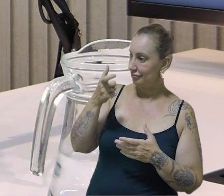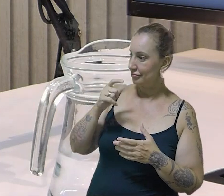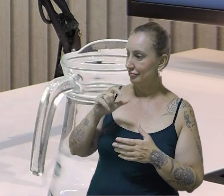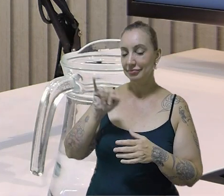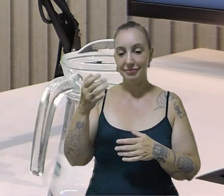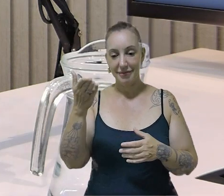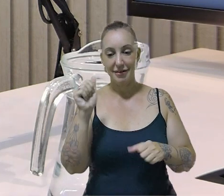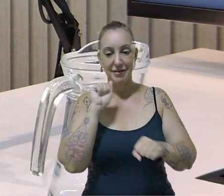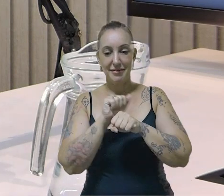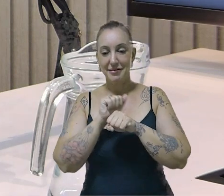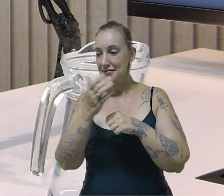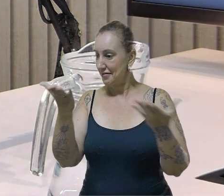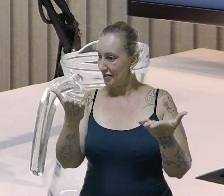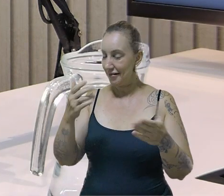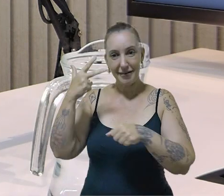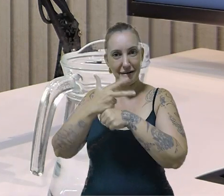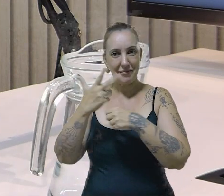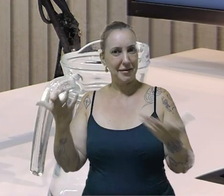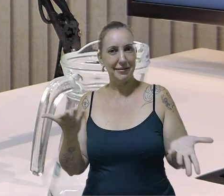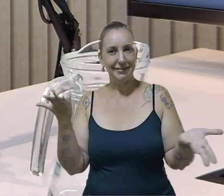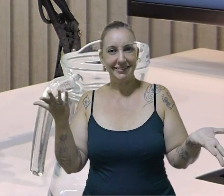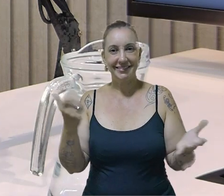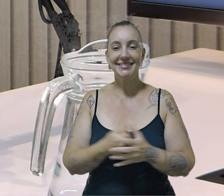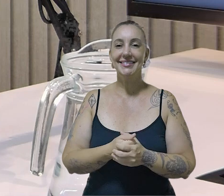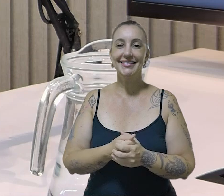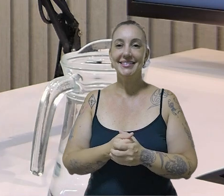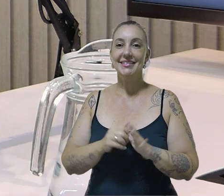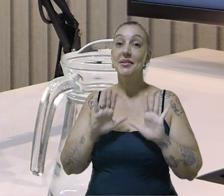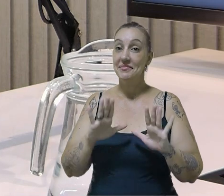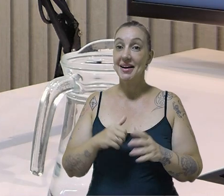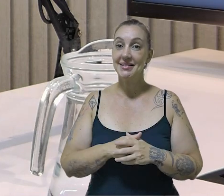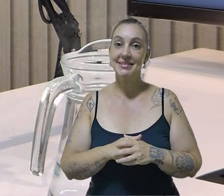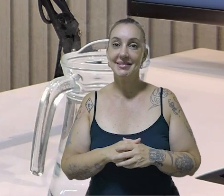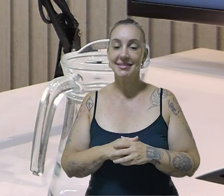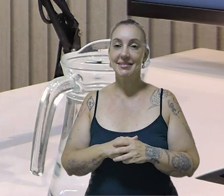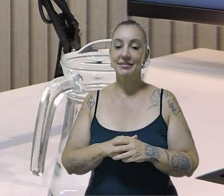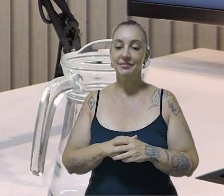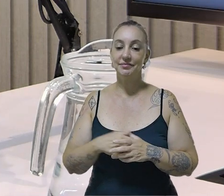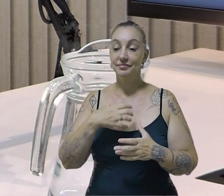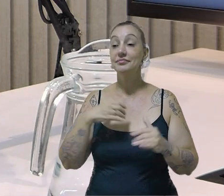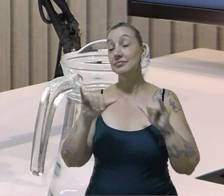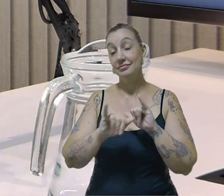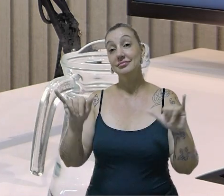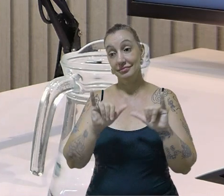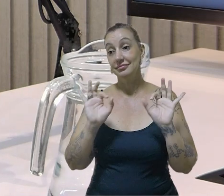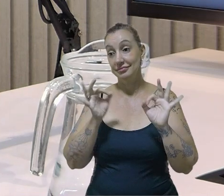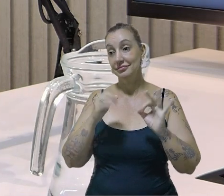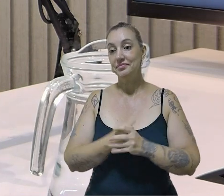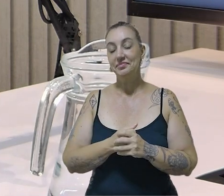curte aí meu para de para de gravar parada tipo mas é sim um meio de divulgação de